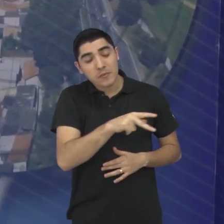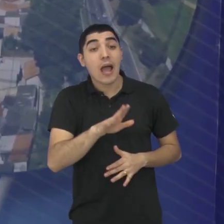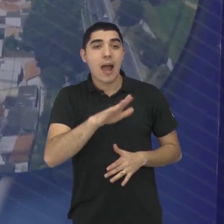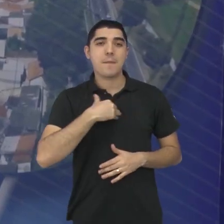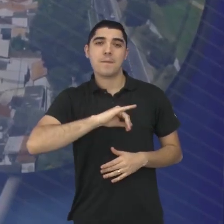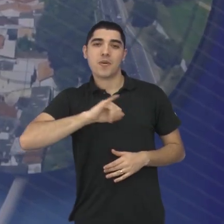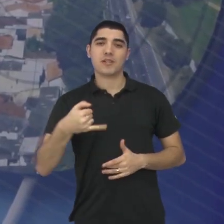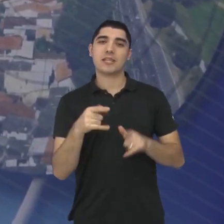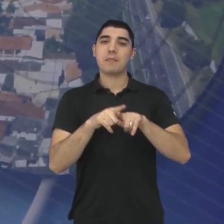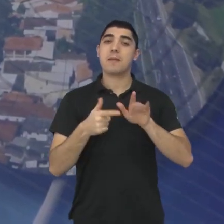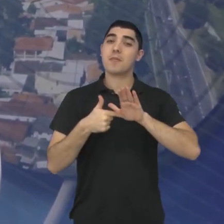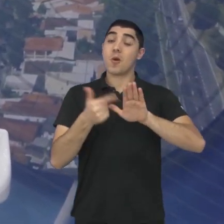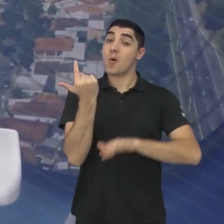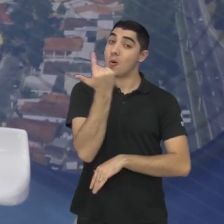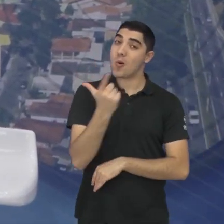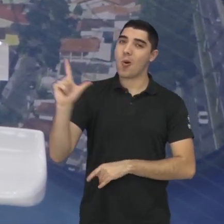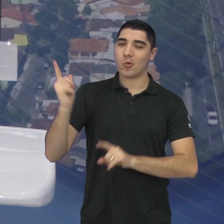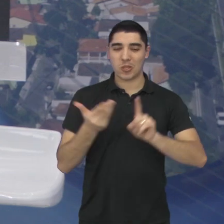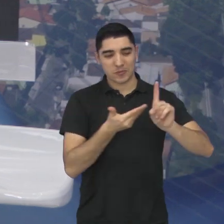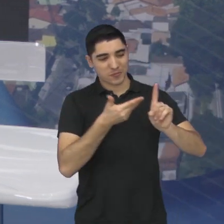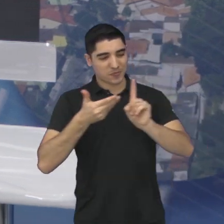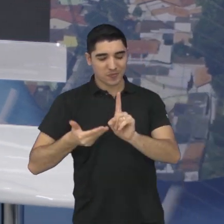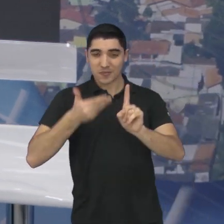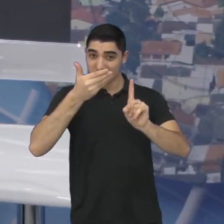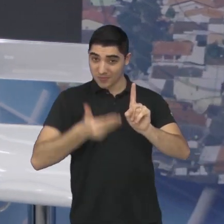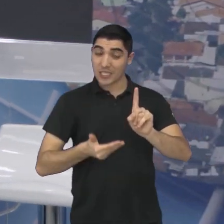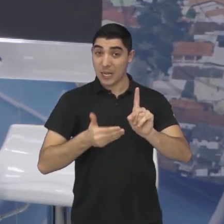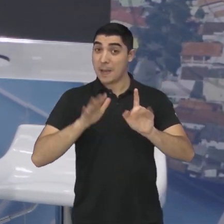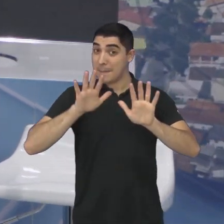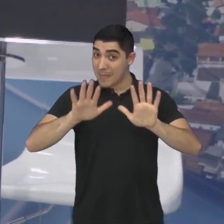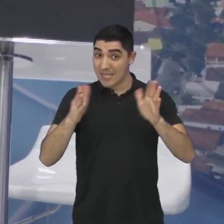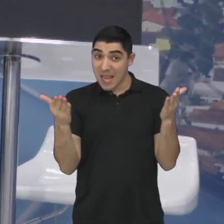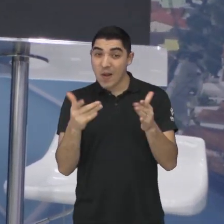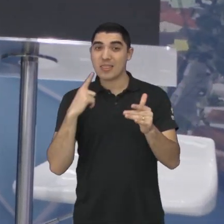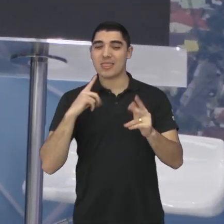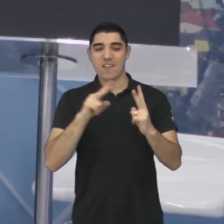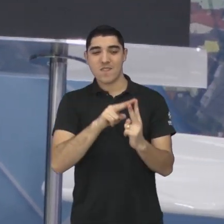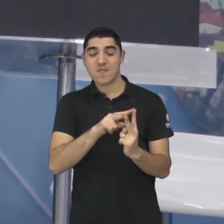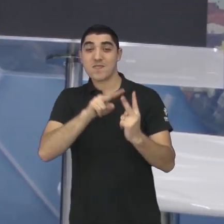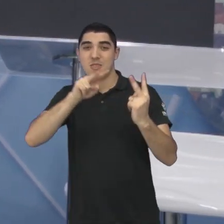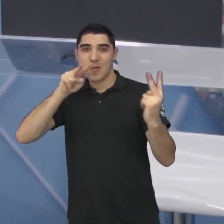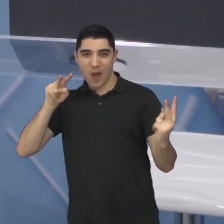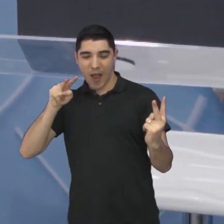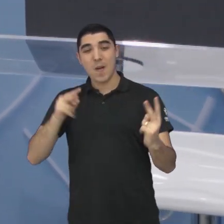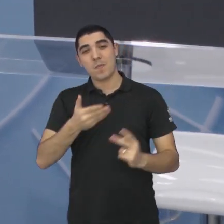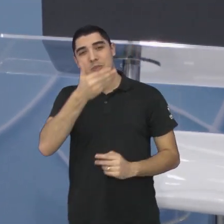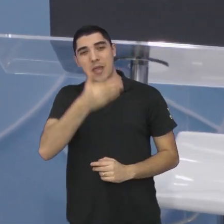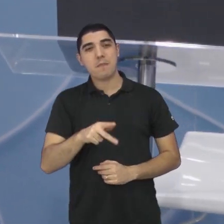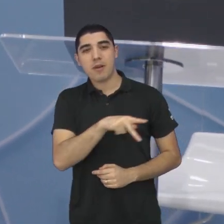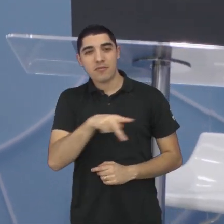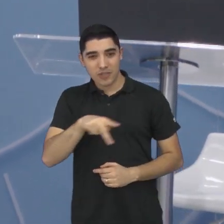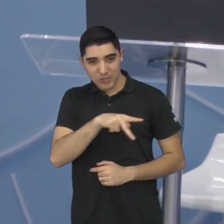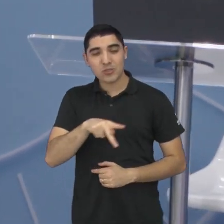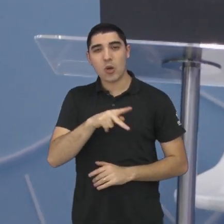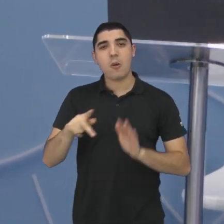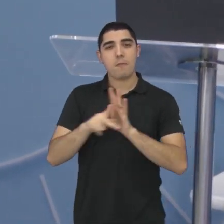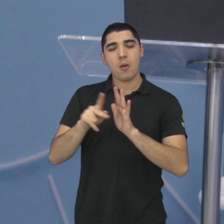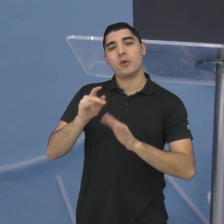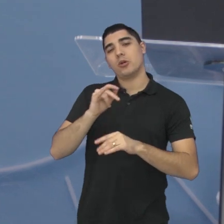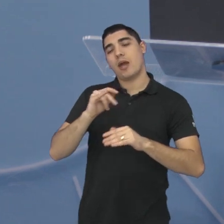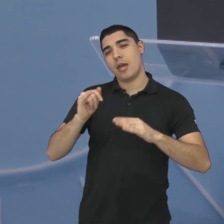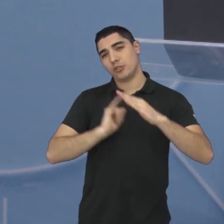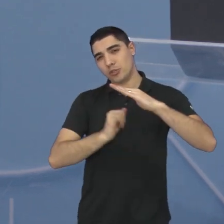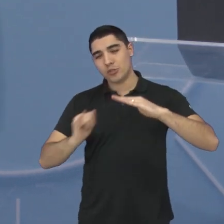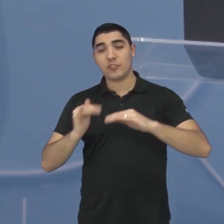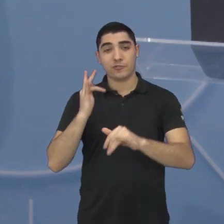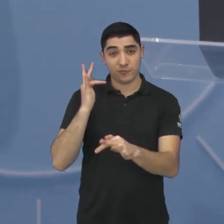professor. Eu quero aproveitar, então, gente, para apresentar o nosso outro convidado que está com a gente via Skype, que é o professor do Instituto